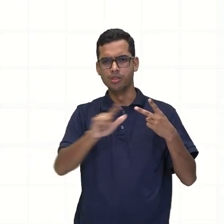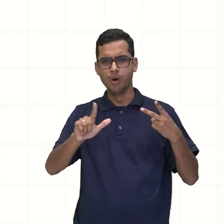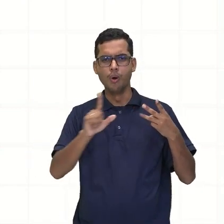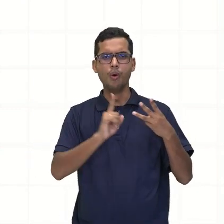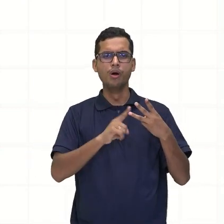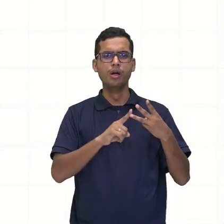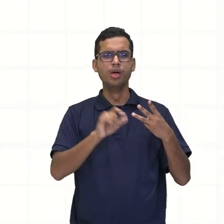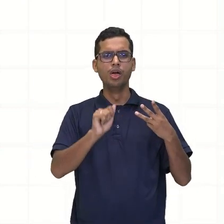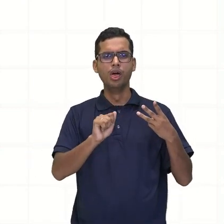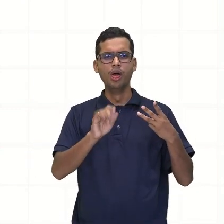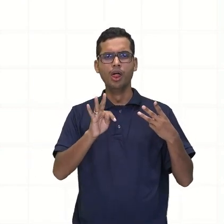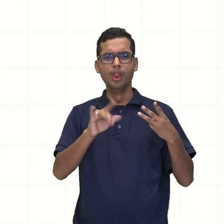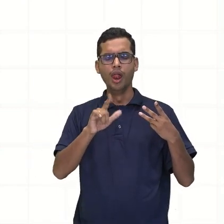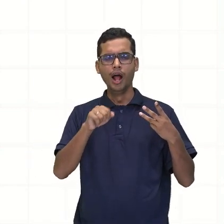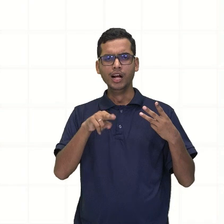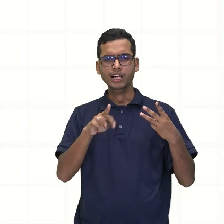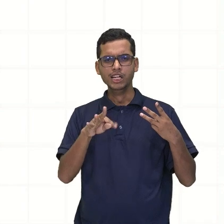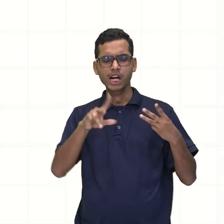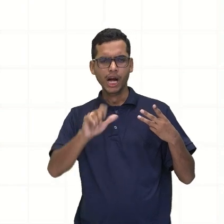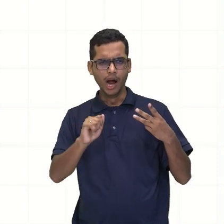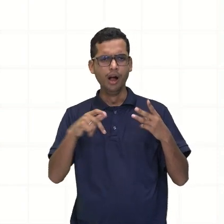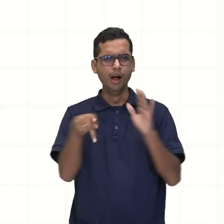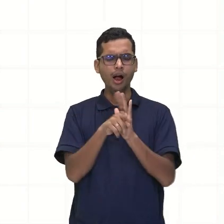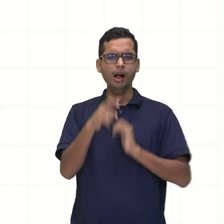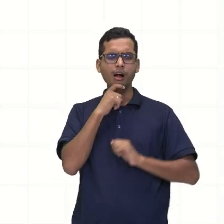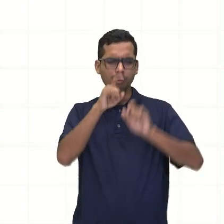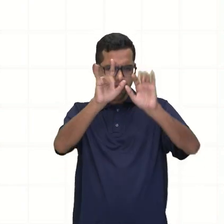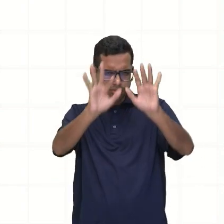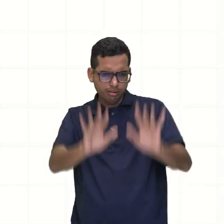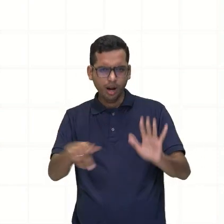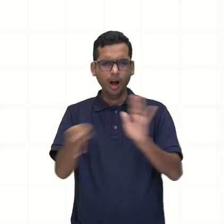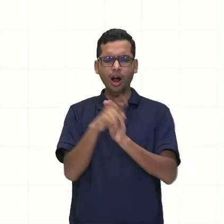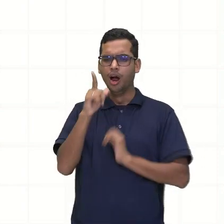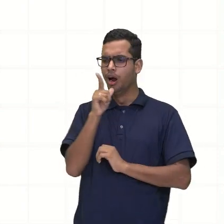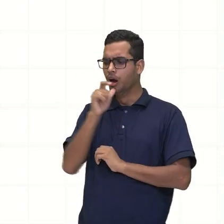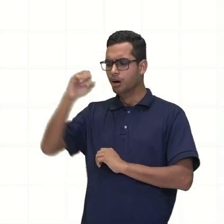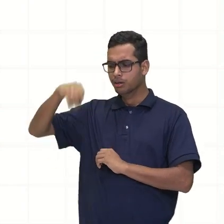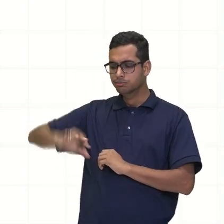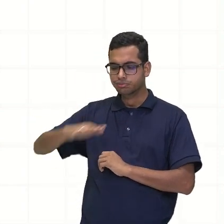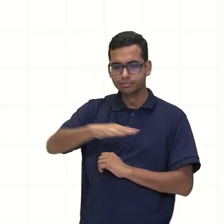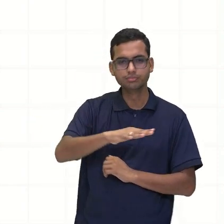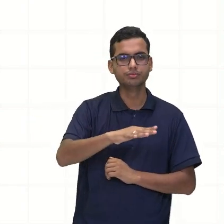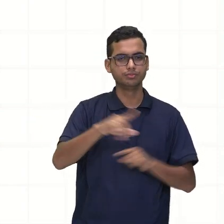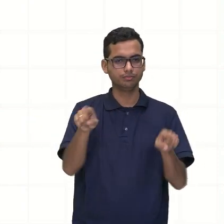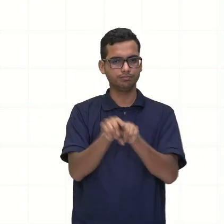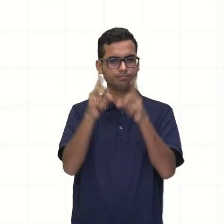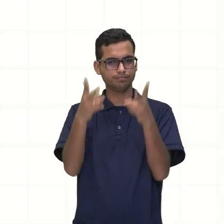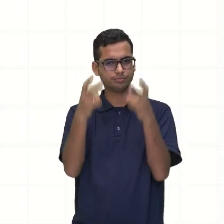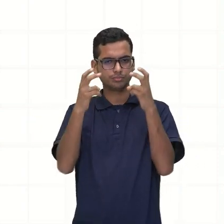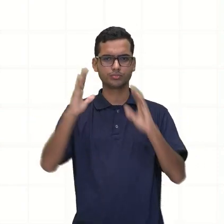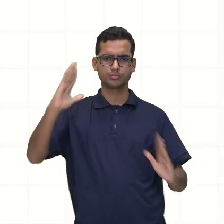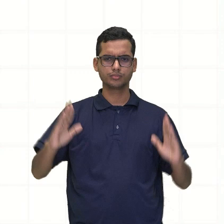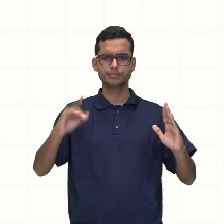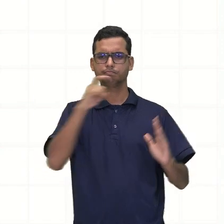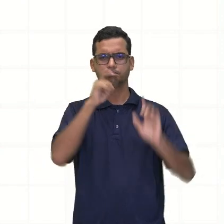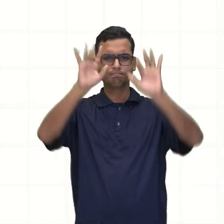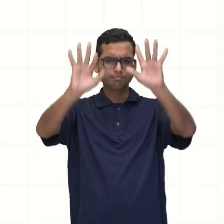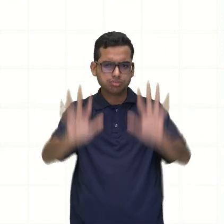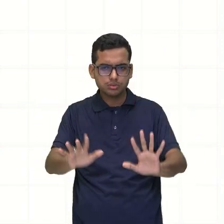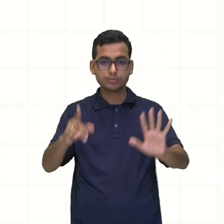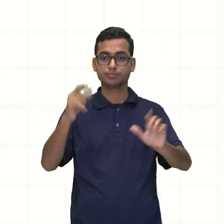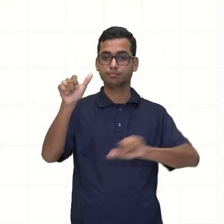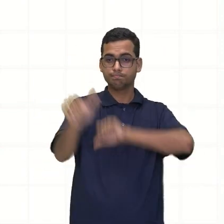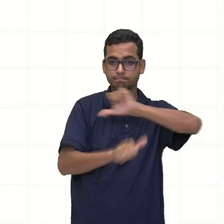atuar principalmente aqui no inverno. Inclusive, a gente vai perceber, né, essa mudança nessa